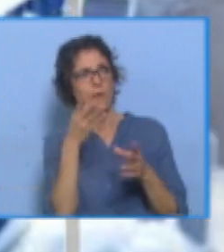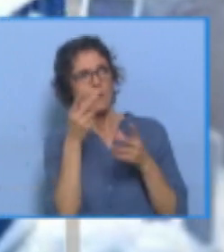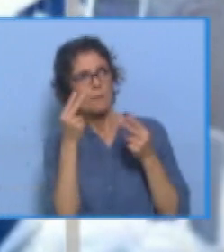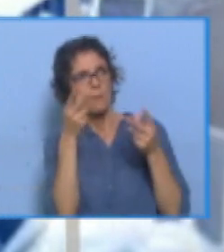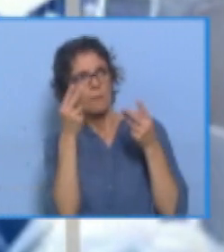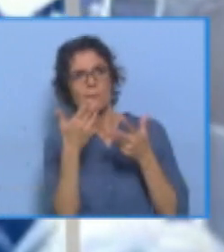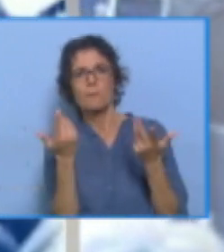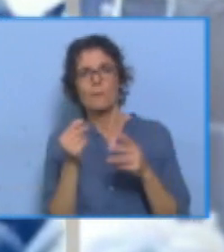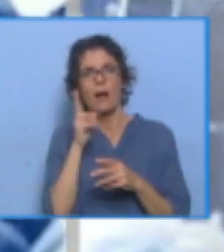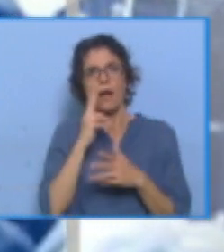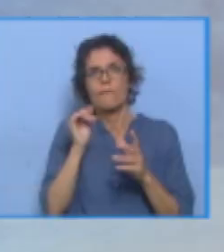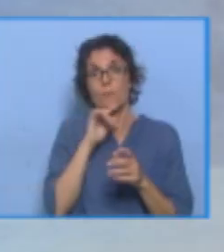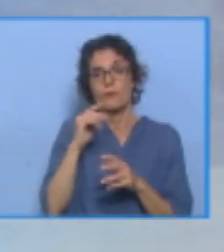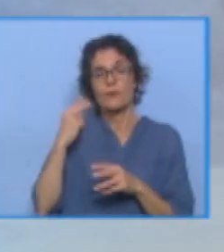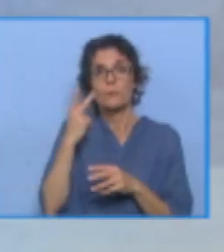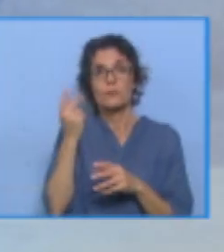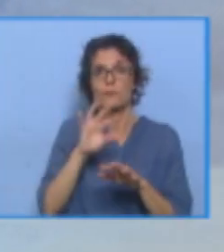nossa fé de uma forma melhor. Tomás,